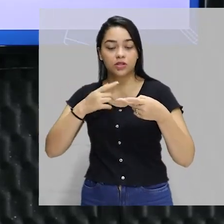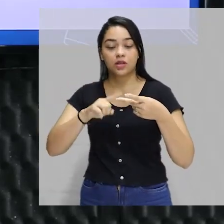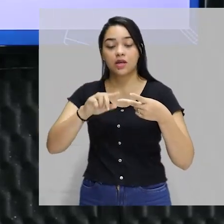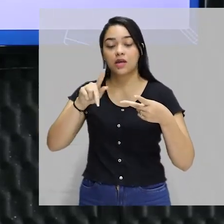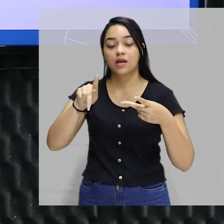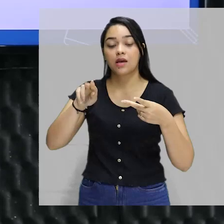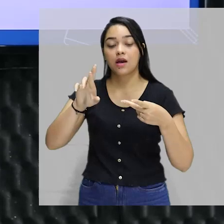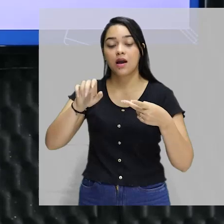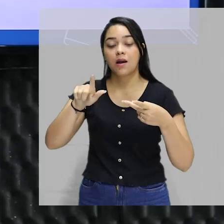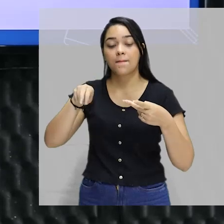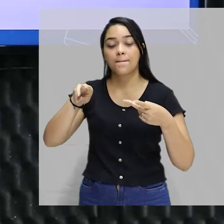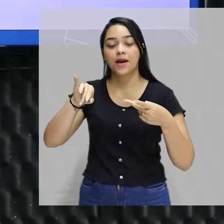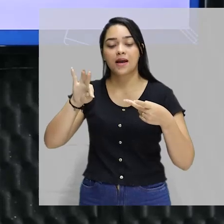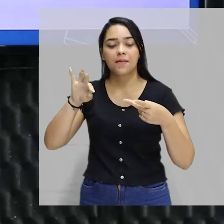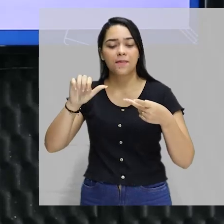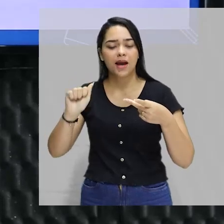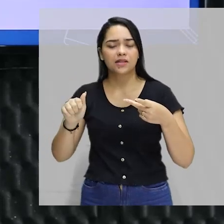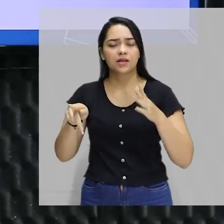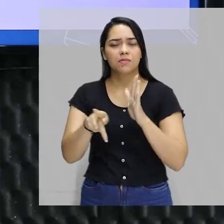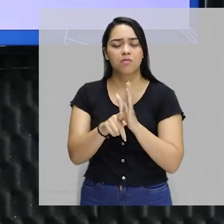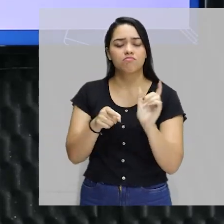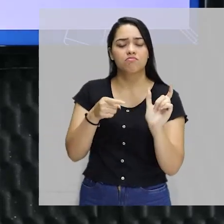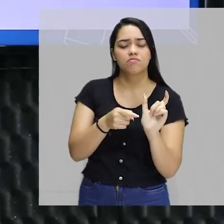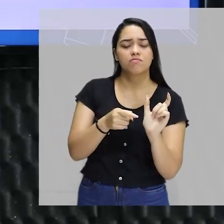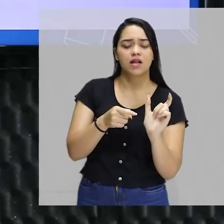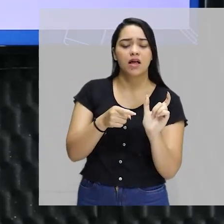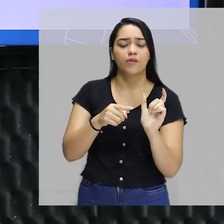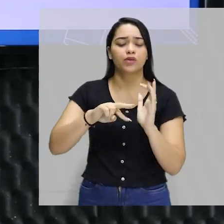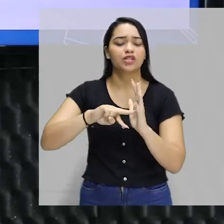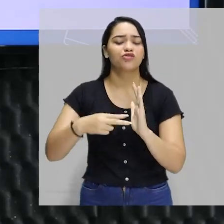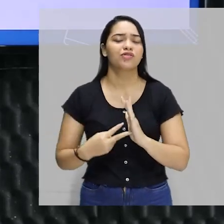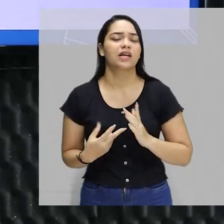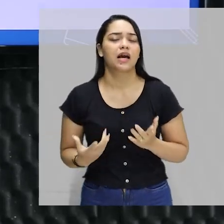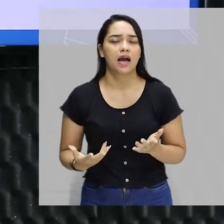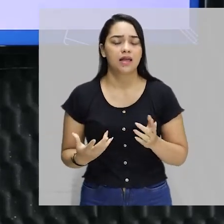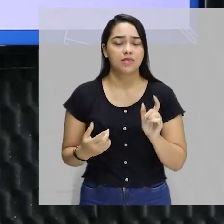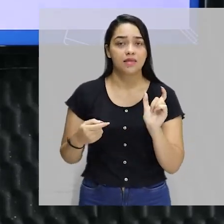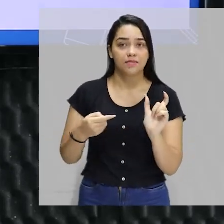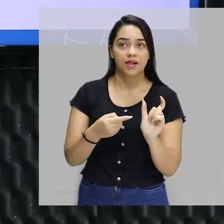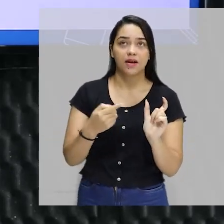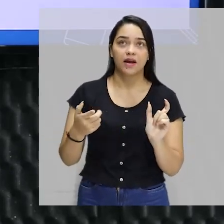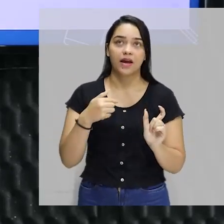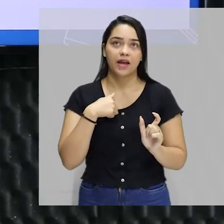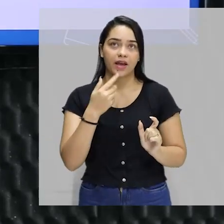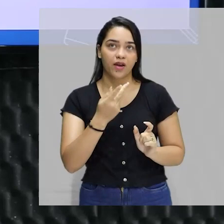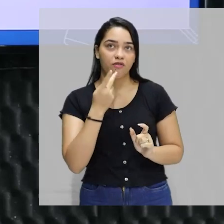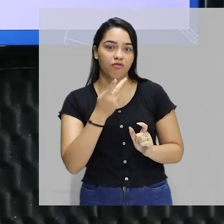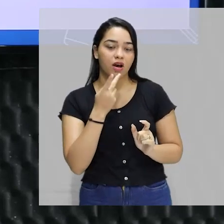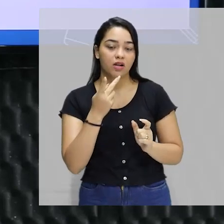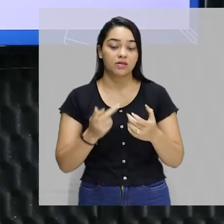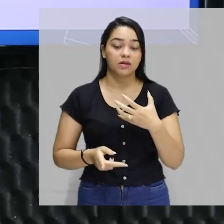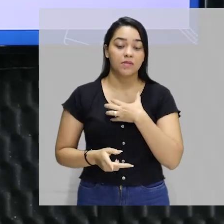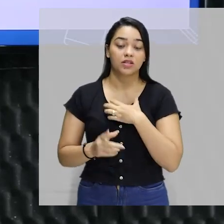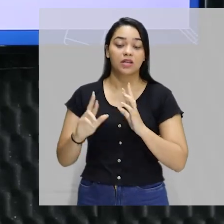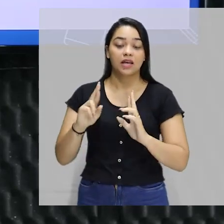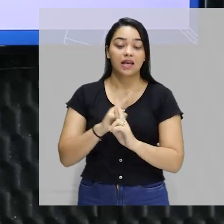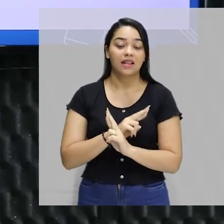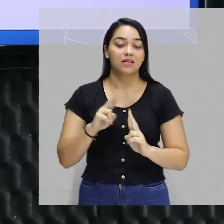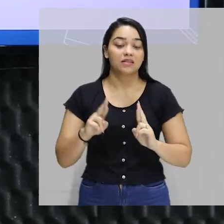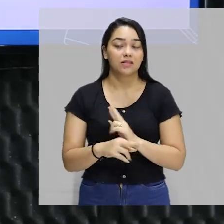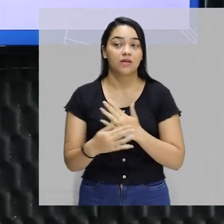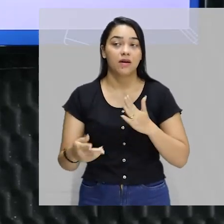pragmática. Vão sempre ali pelo radical da palavra, pelo significado da palavra, né? Quando eu falo de semântica, está mais relacionado